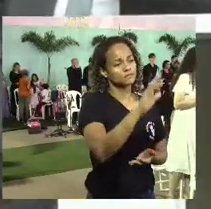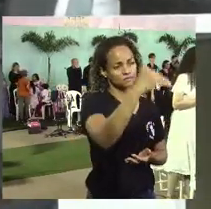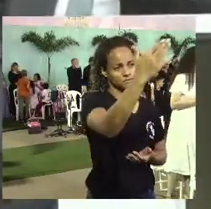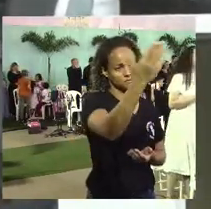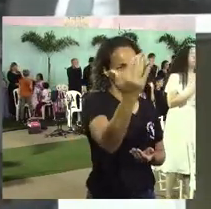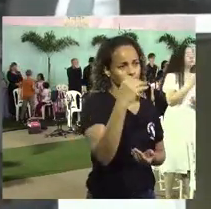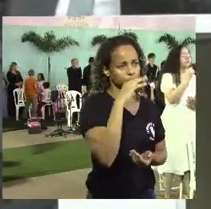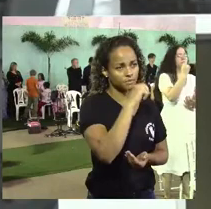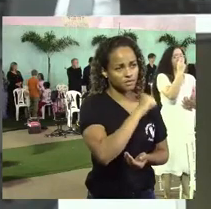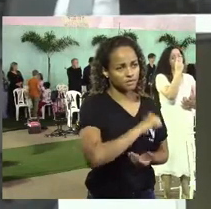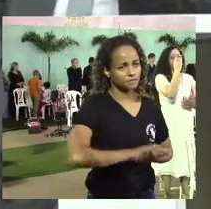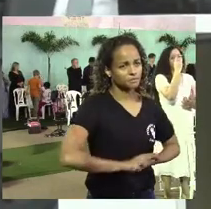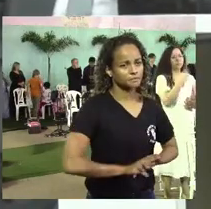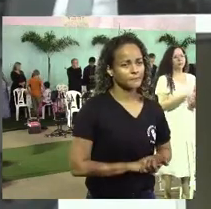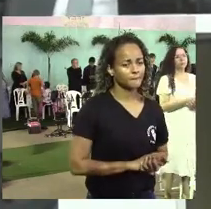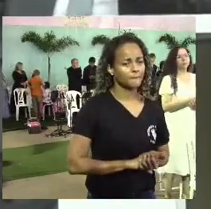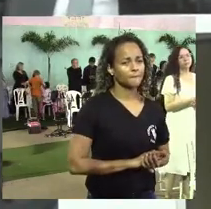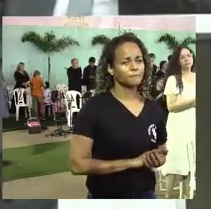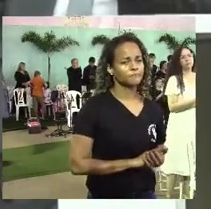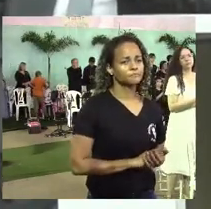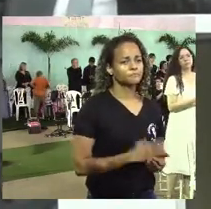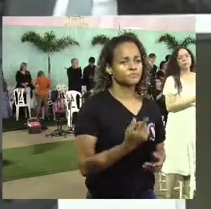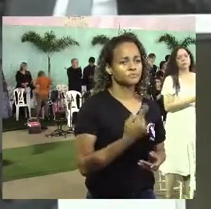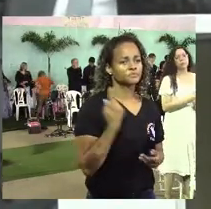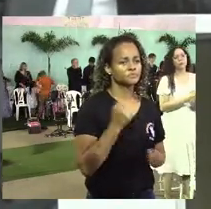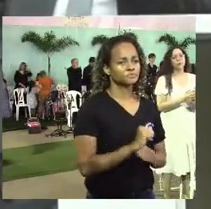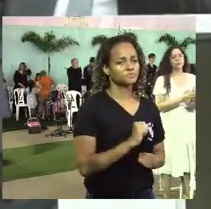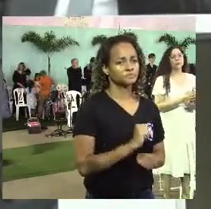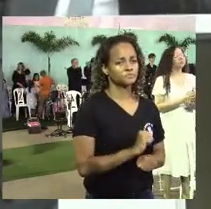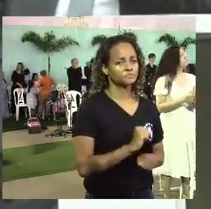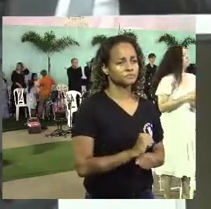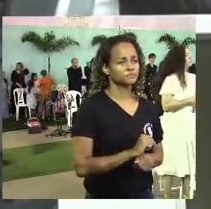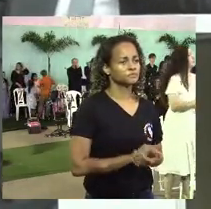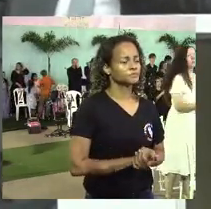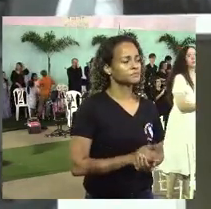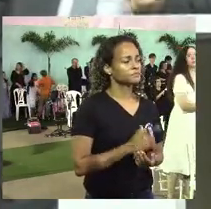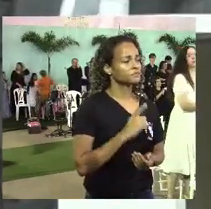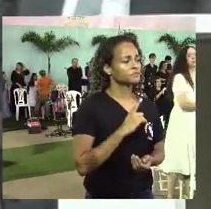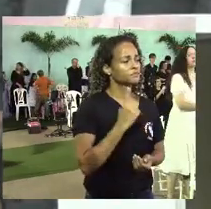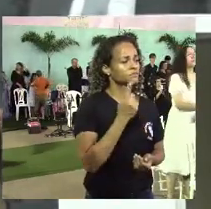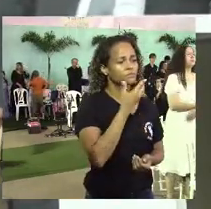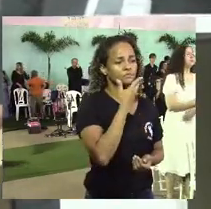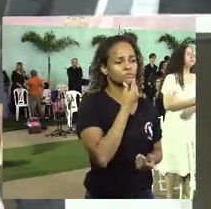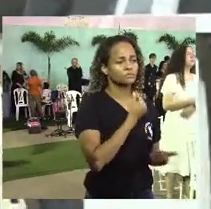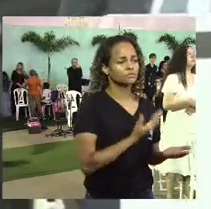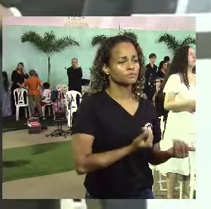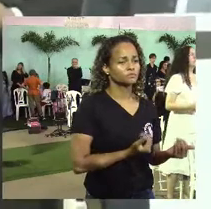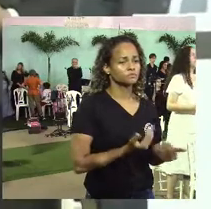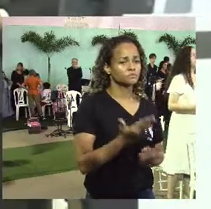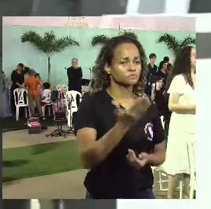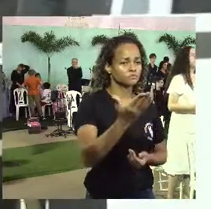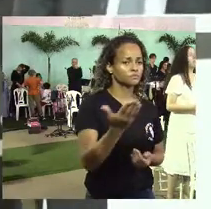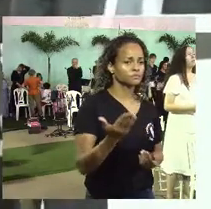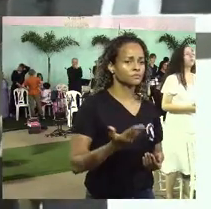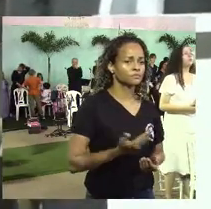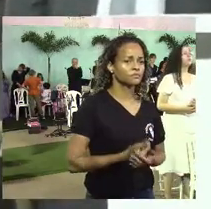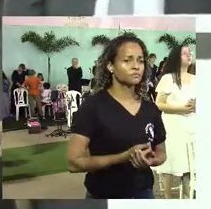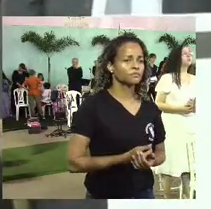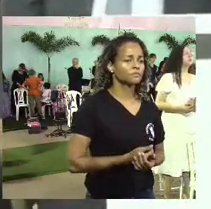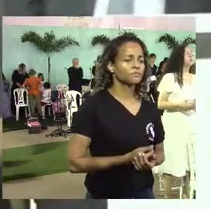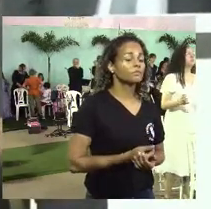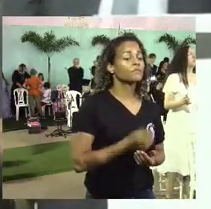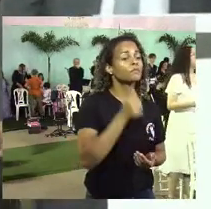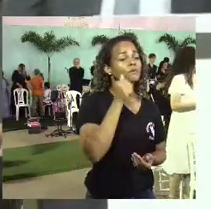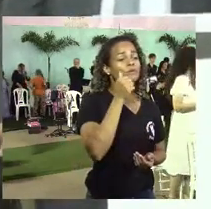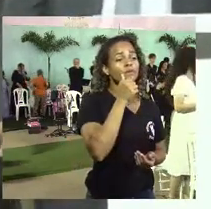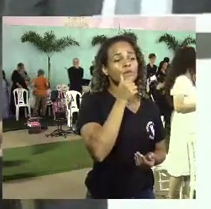trás corra venha a gente espera você chegar desça lá vem mais um jovem ali desça da galeria rápido os